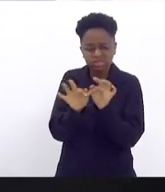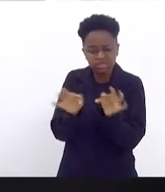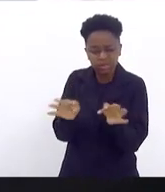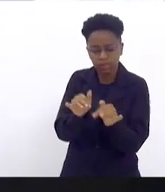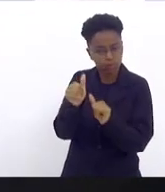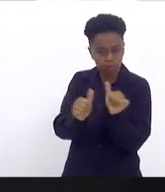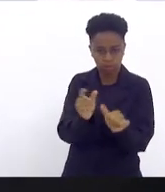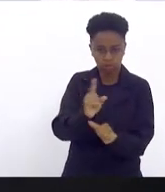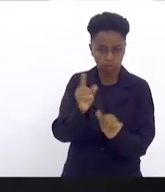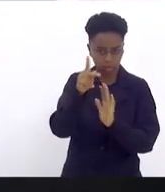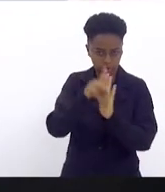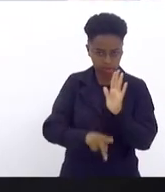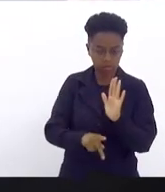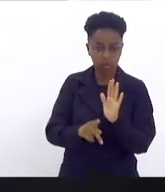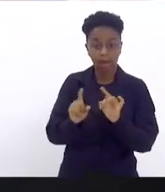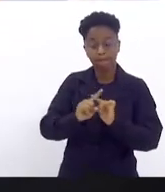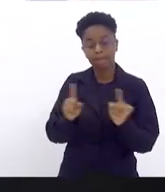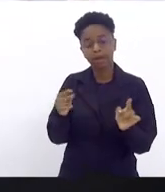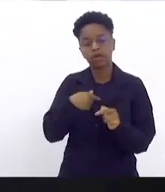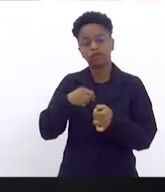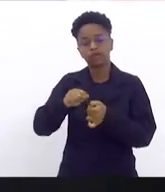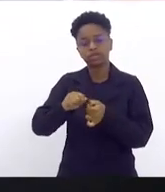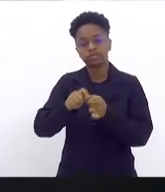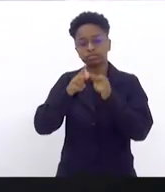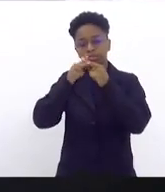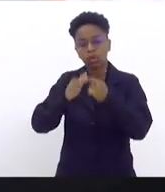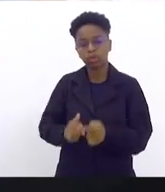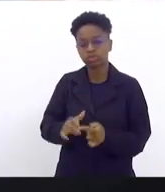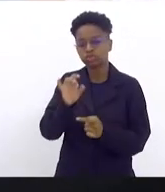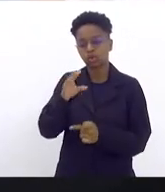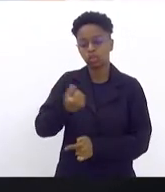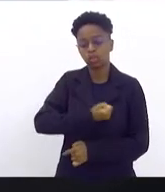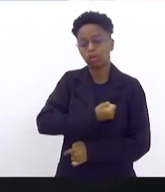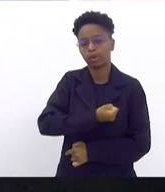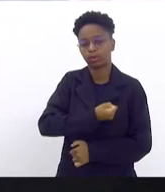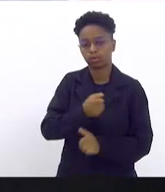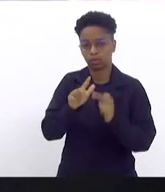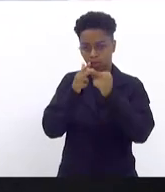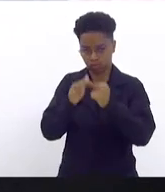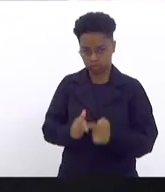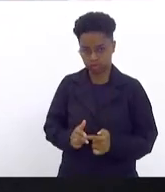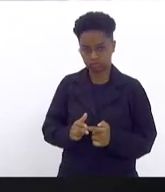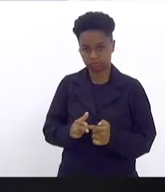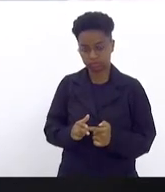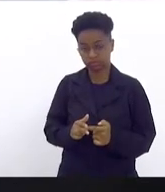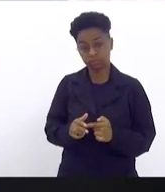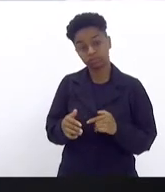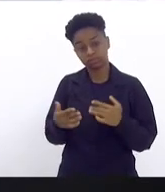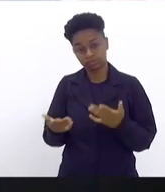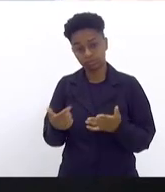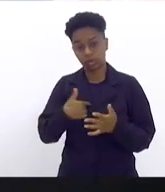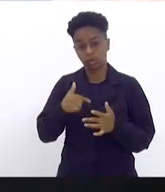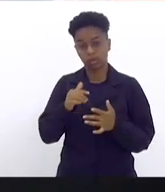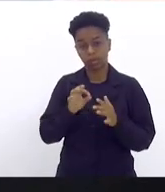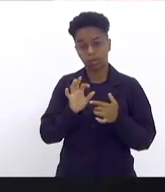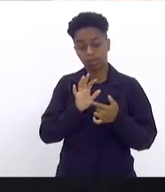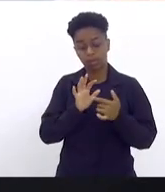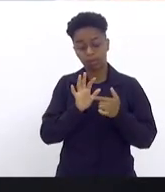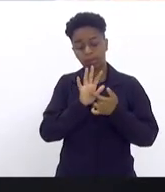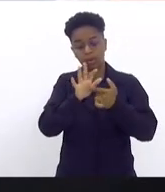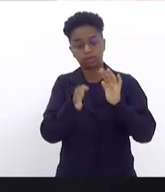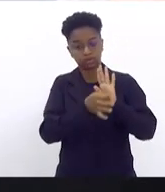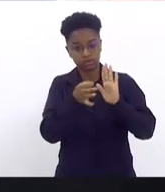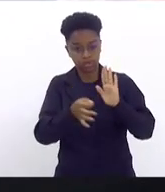projeto, mas vou fazer apenas essa correção de numeração e passo o parecer. Então, a retificado é